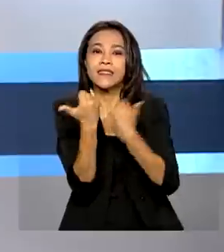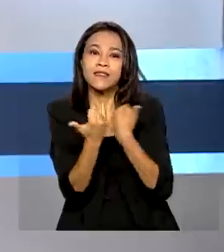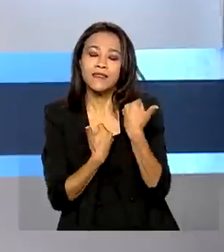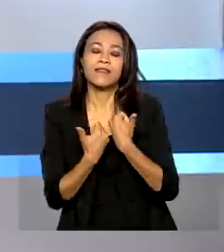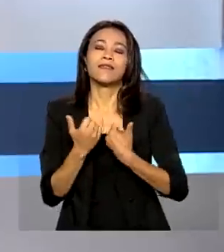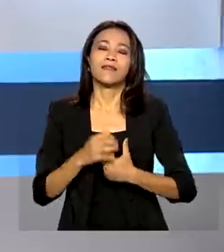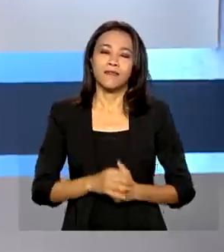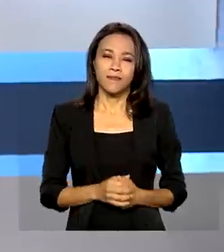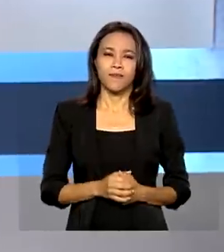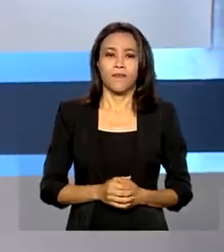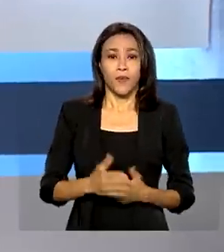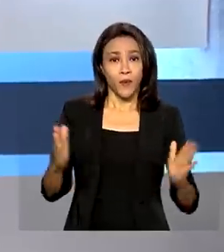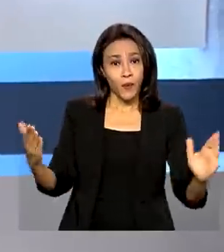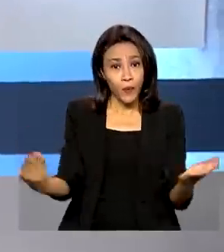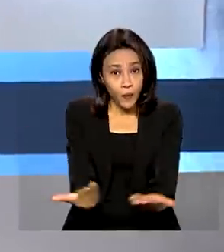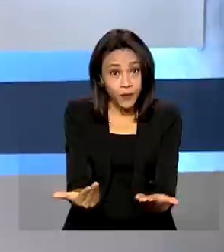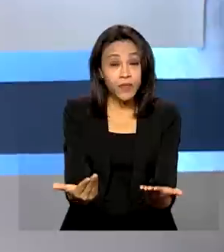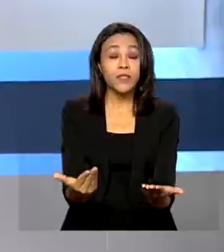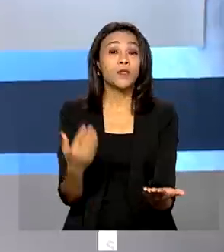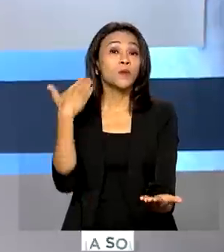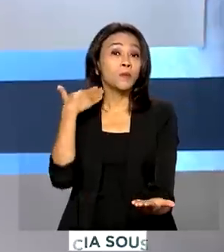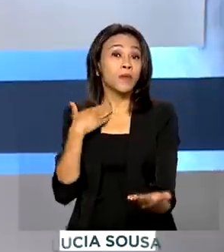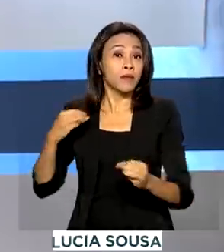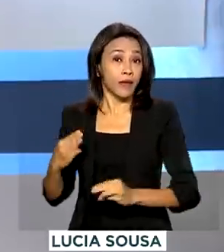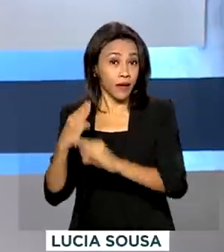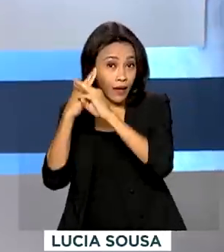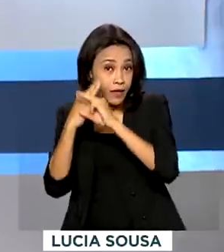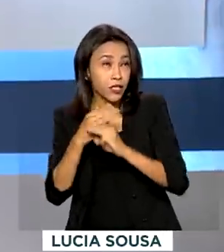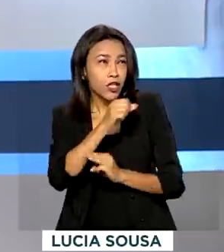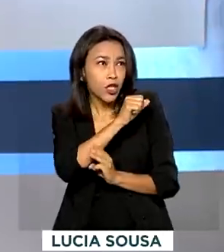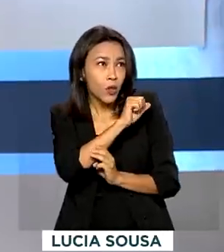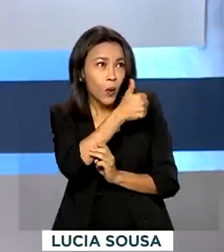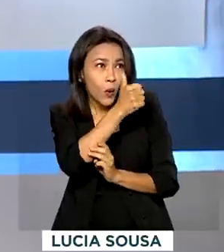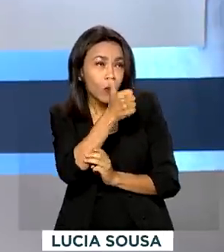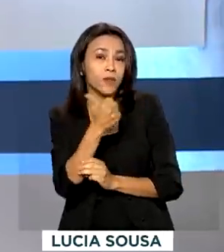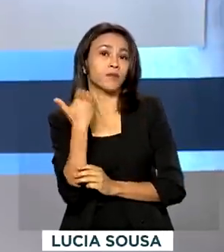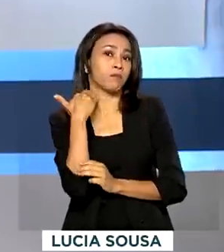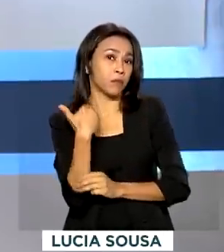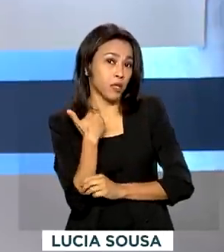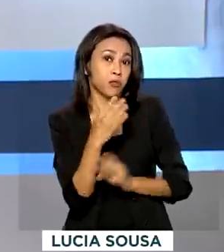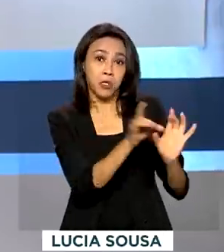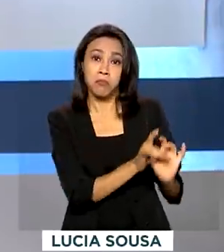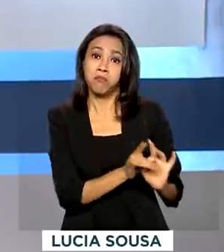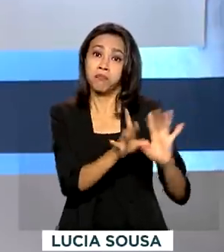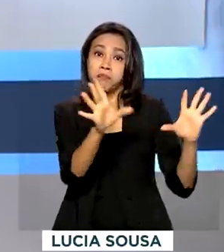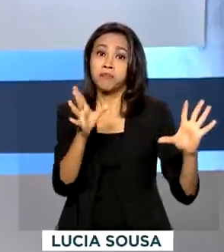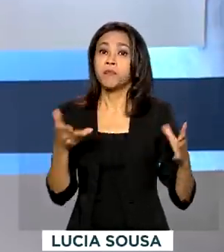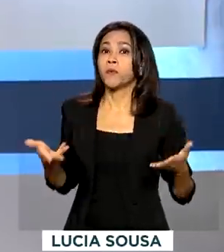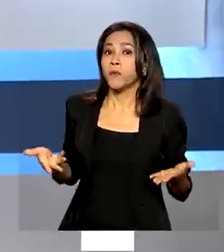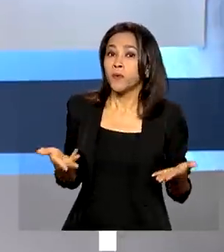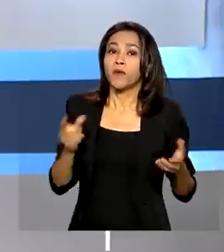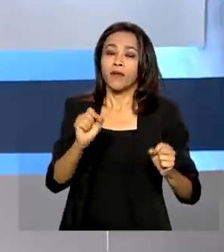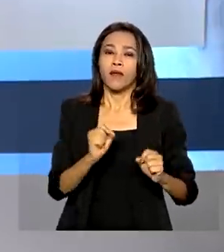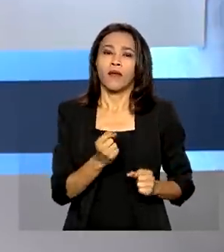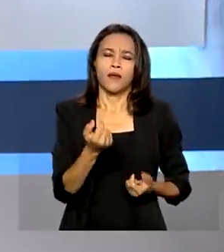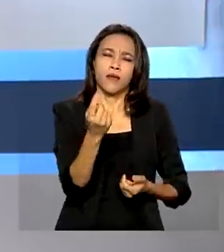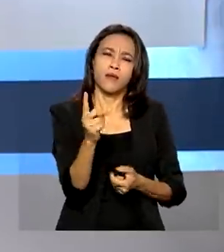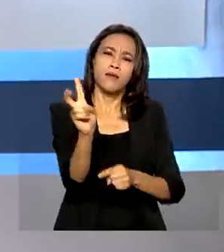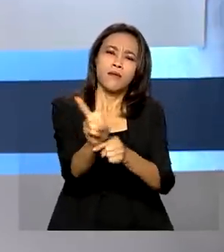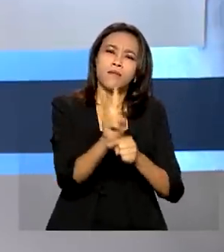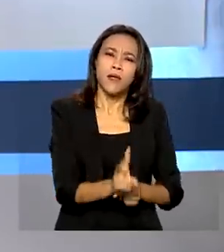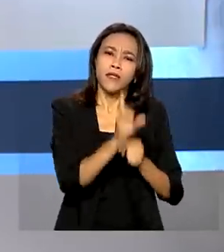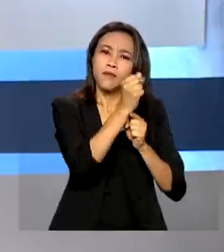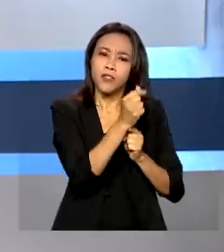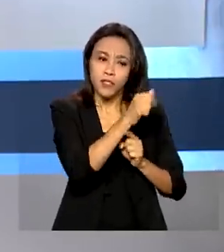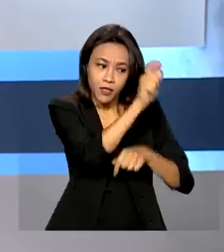e olha a partir de hoje a caixa e outros 11 bancos estão autorizados a conceder o empréstimo consignado para